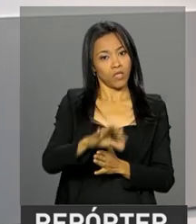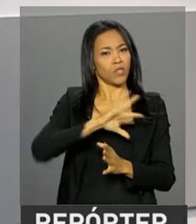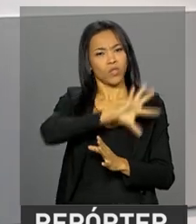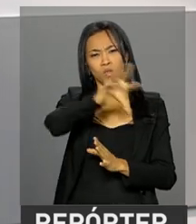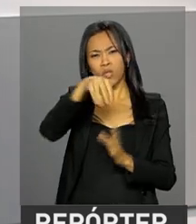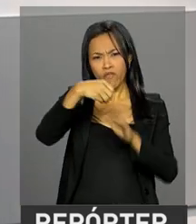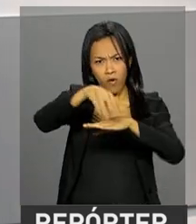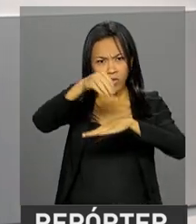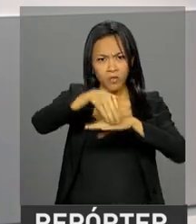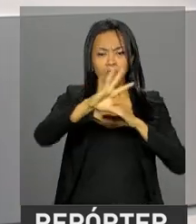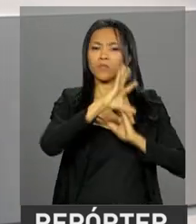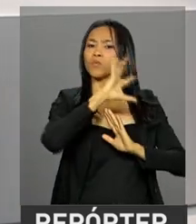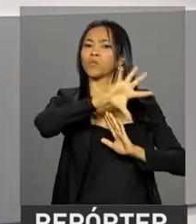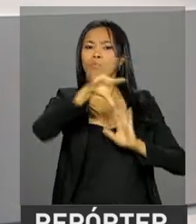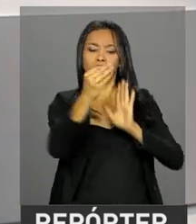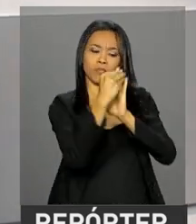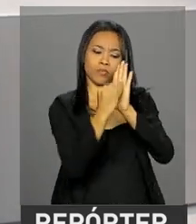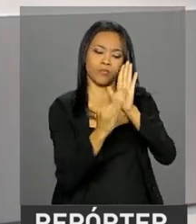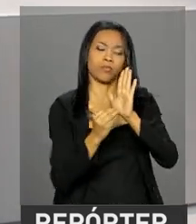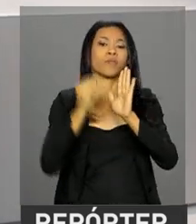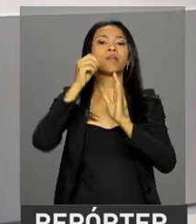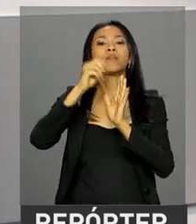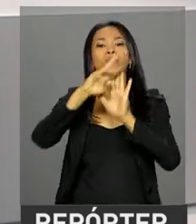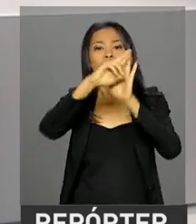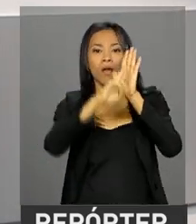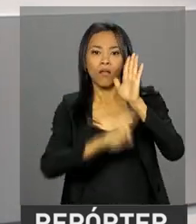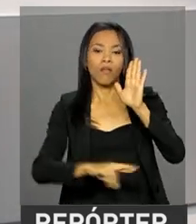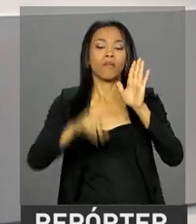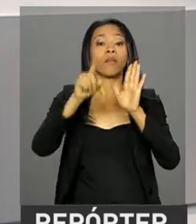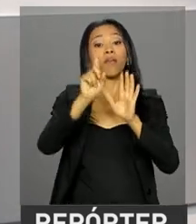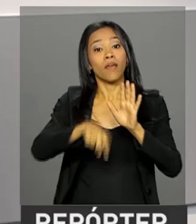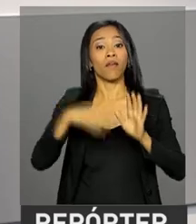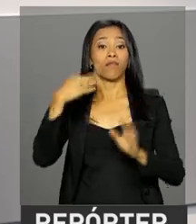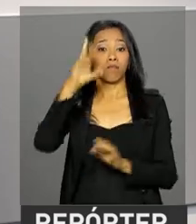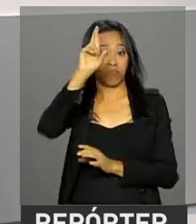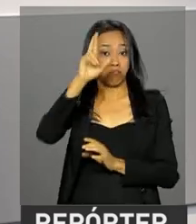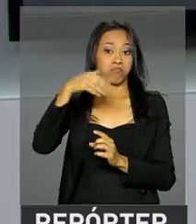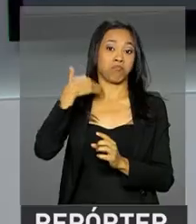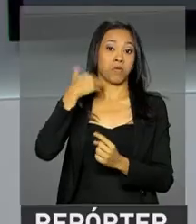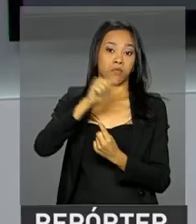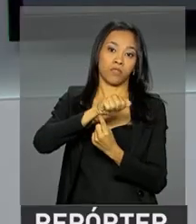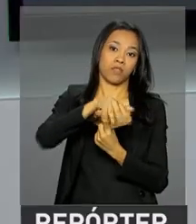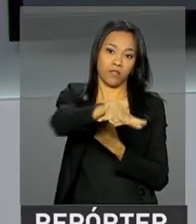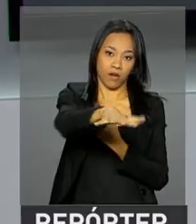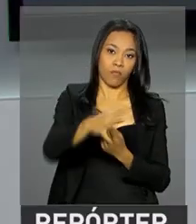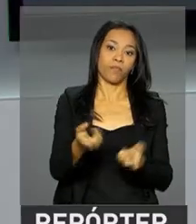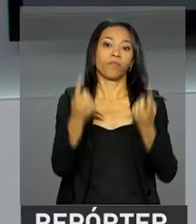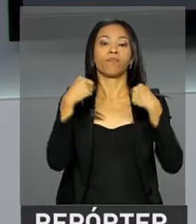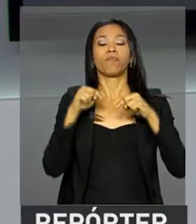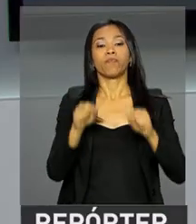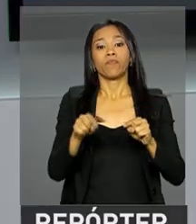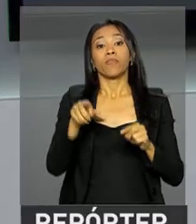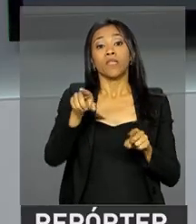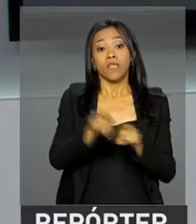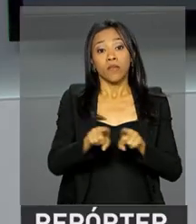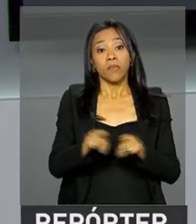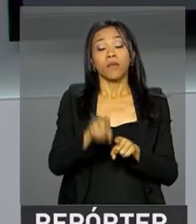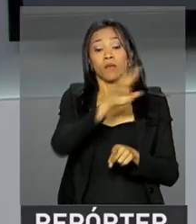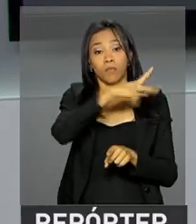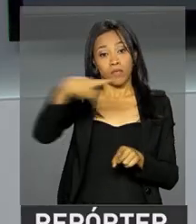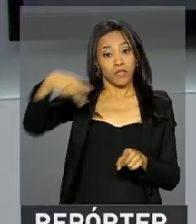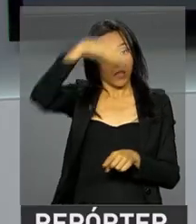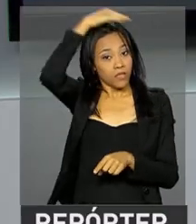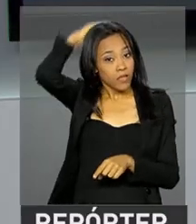Foco que é uma pesquisa feita pelo banco central com instituições financeiras o presidente Michel Temer sanciona